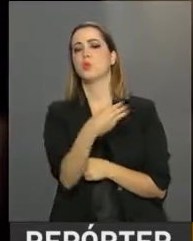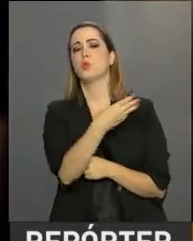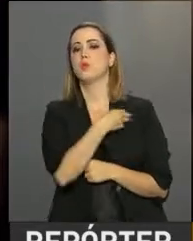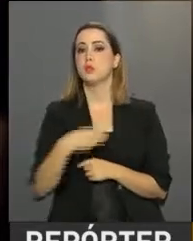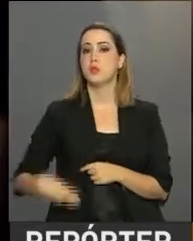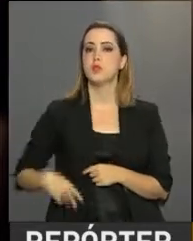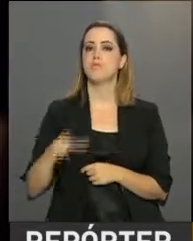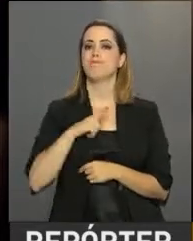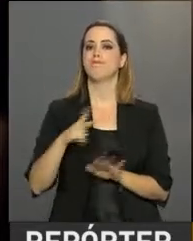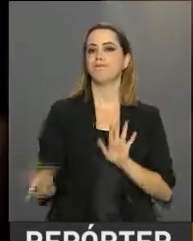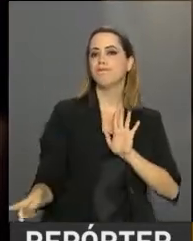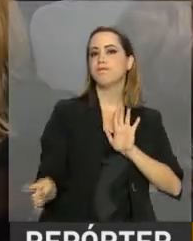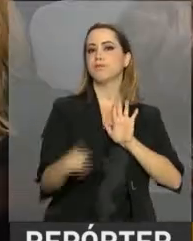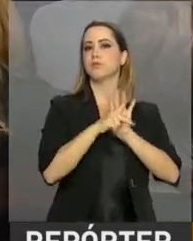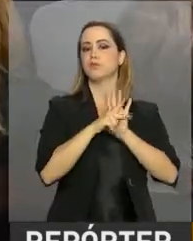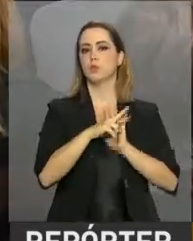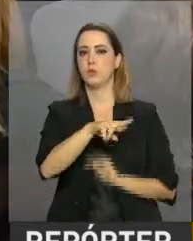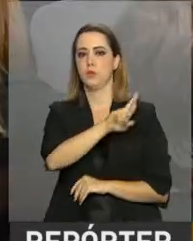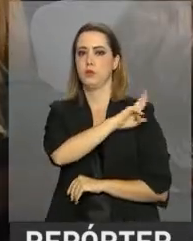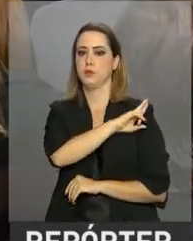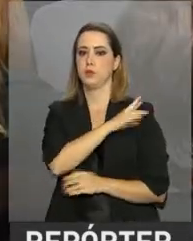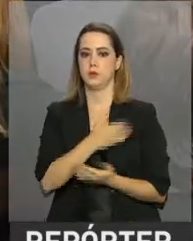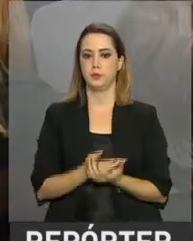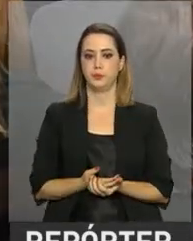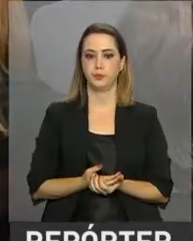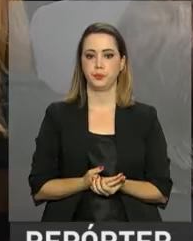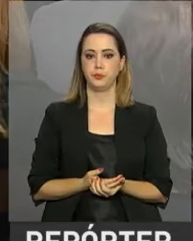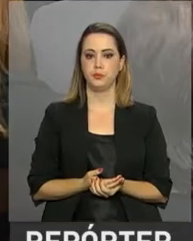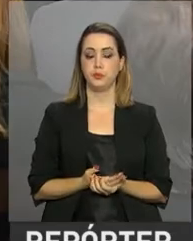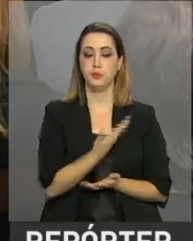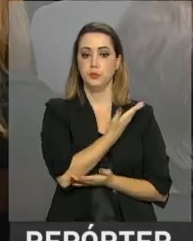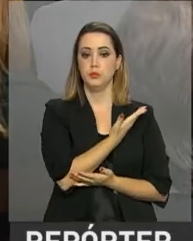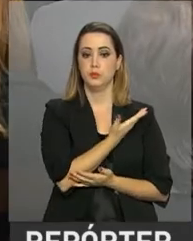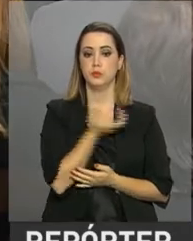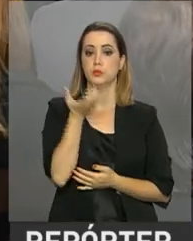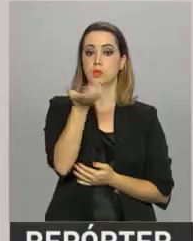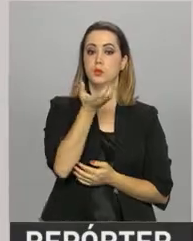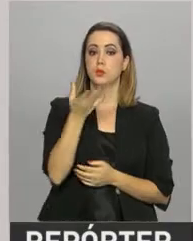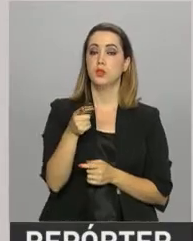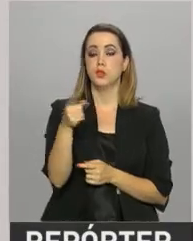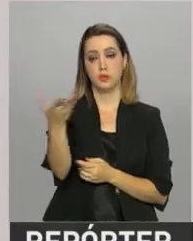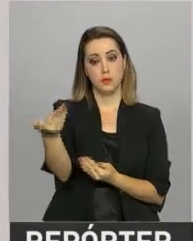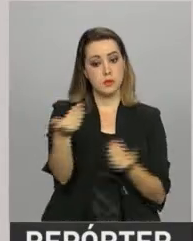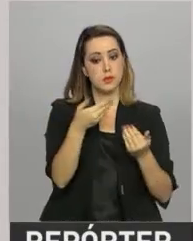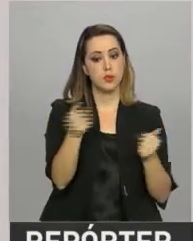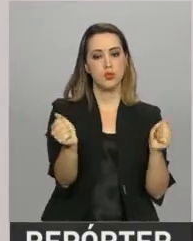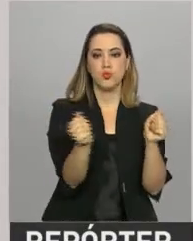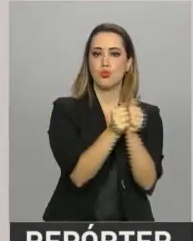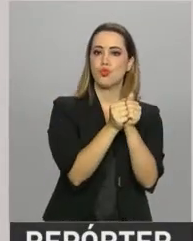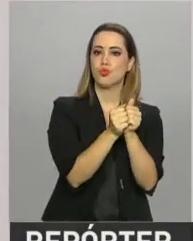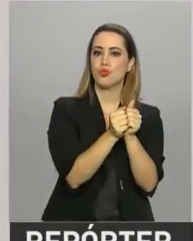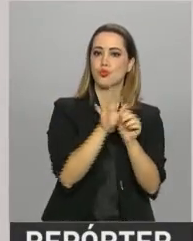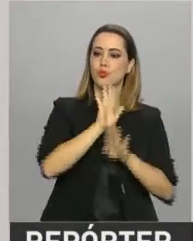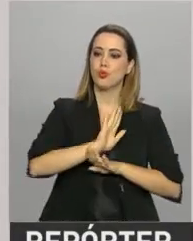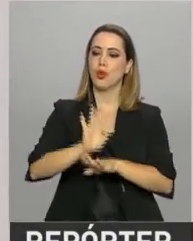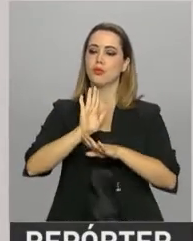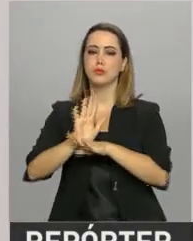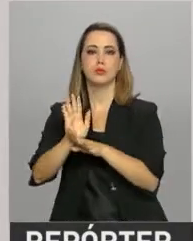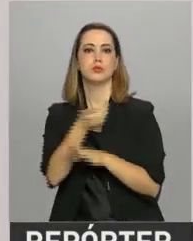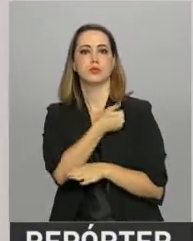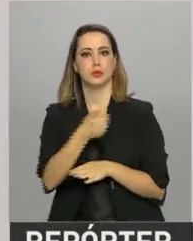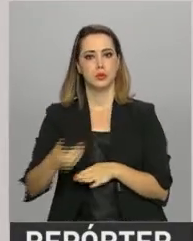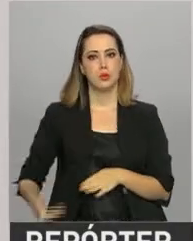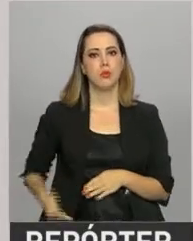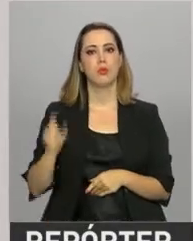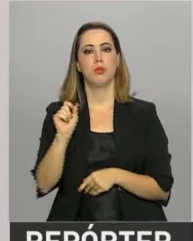para além do ministério da cultura eu quero que você esteja meu lado para me ajudar a não errar em momentos convenhamos difíceis em